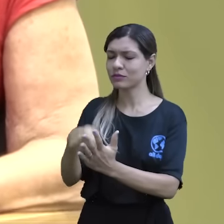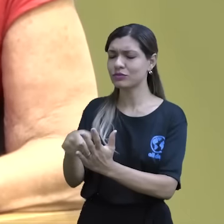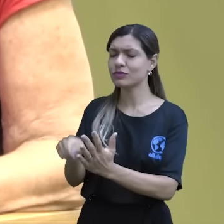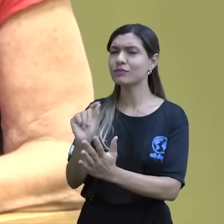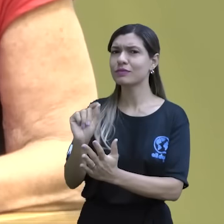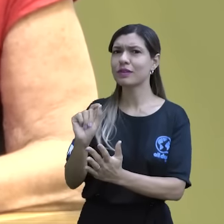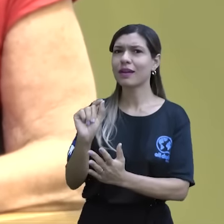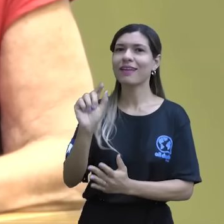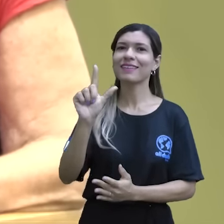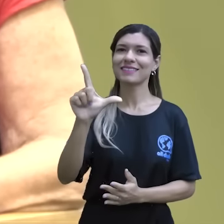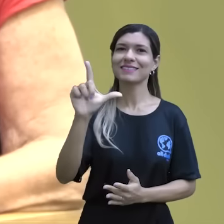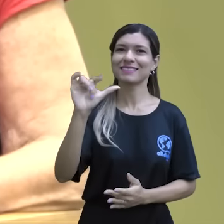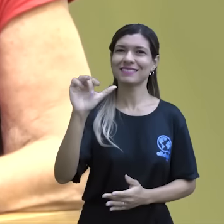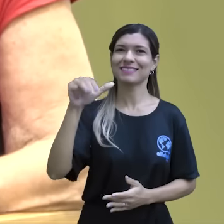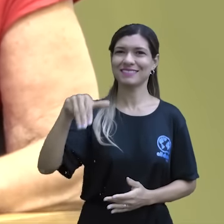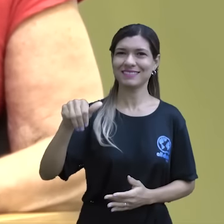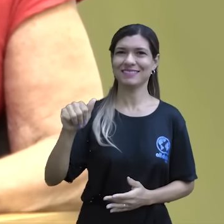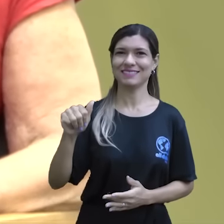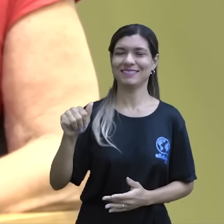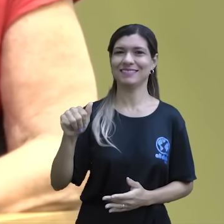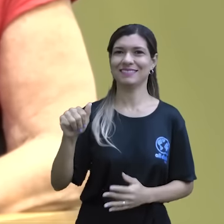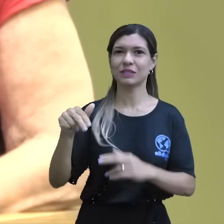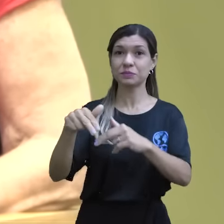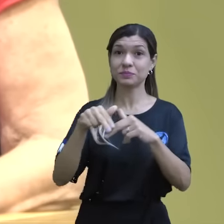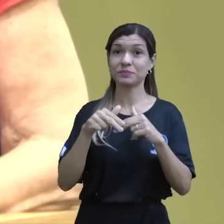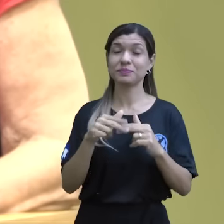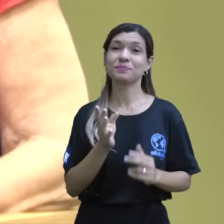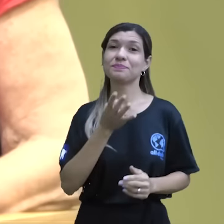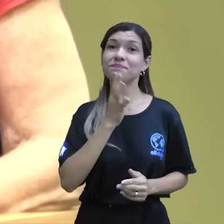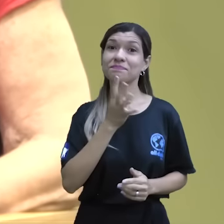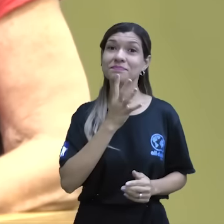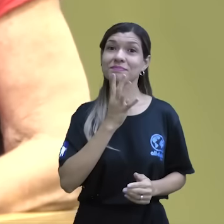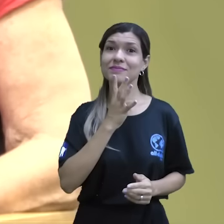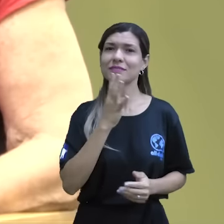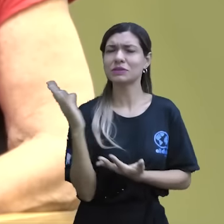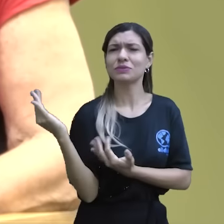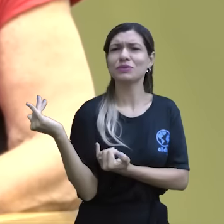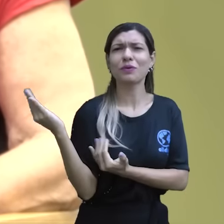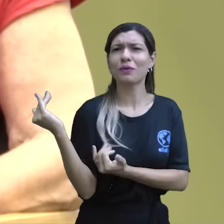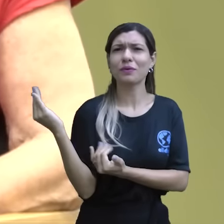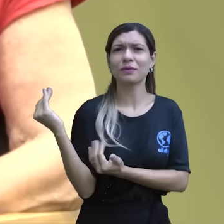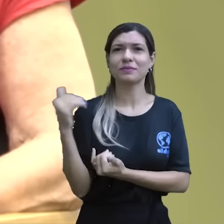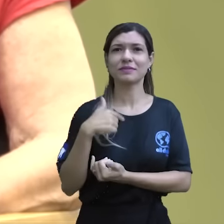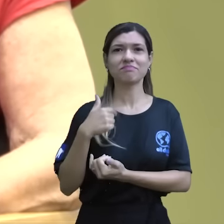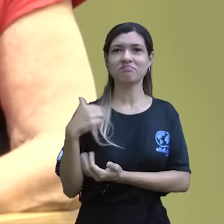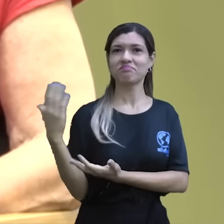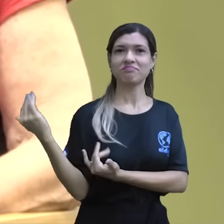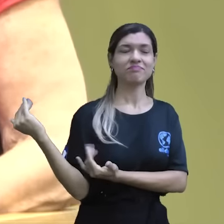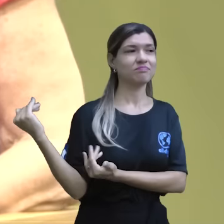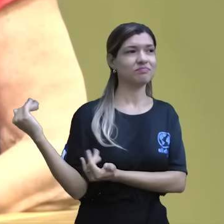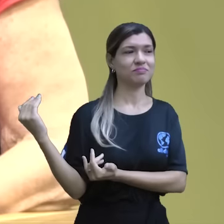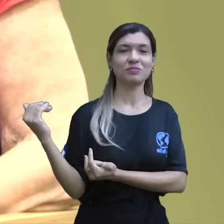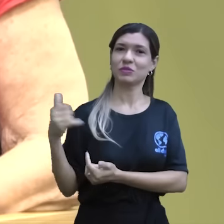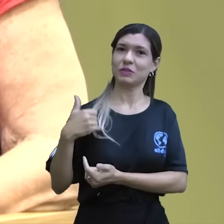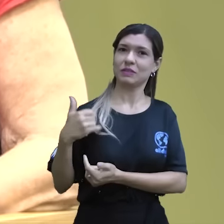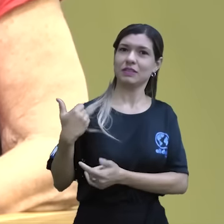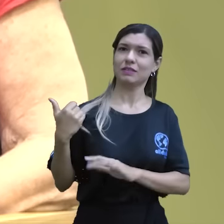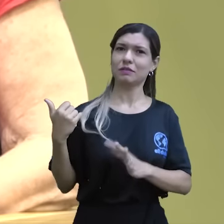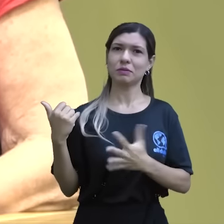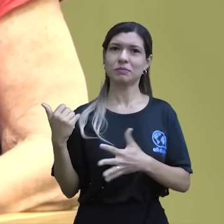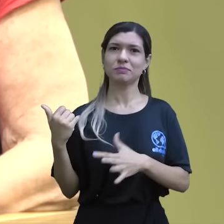para concluir o mestrado, eu tinha que fazer uma dissertação. E o meu orientador era o professor Eduardo Portela. Então,